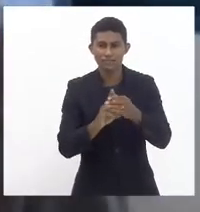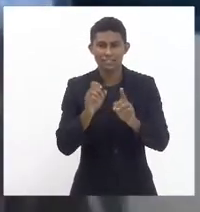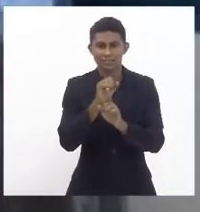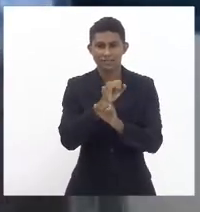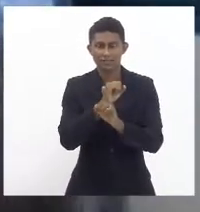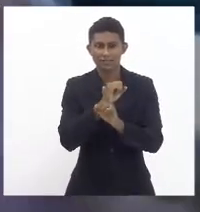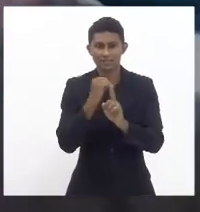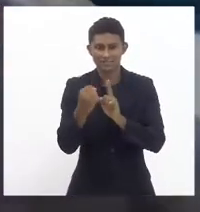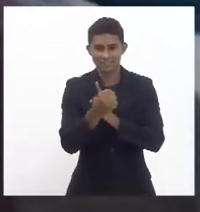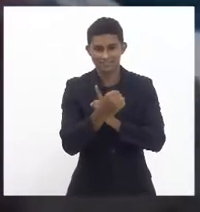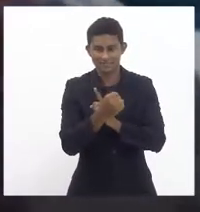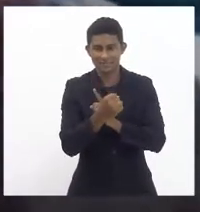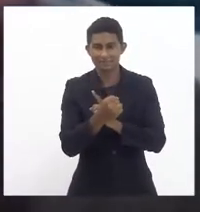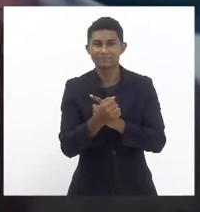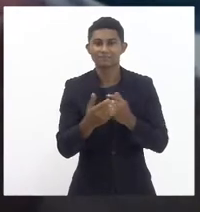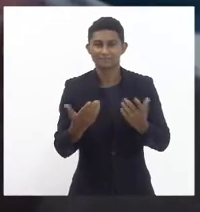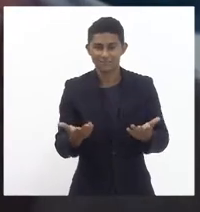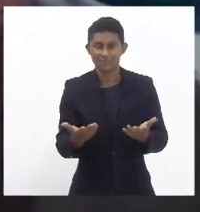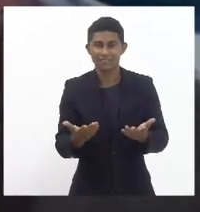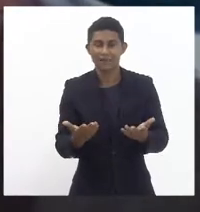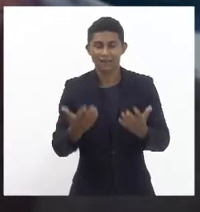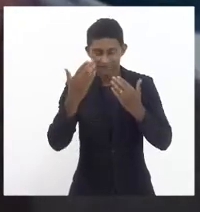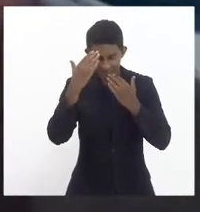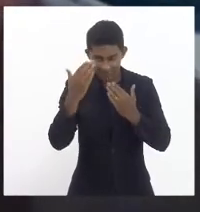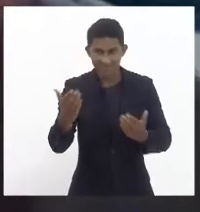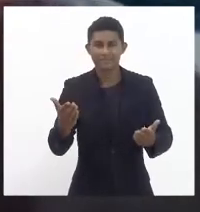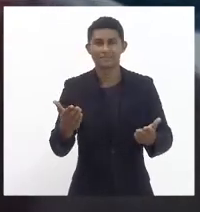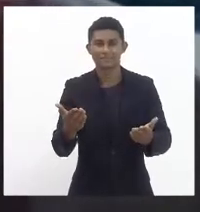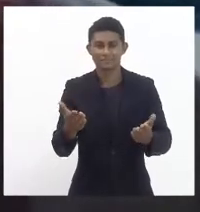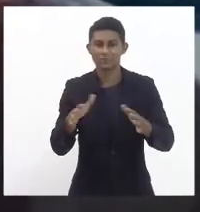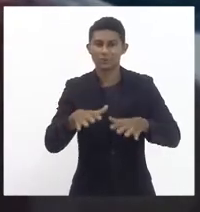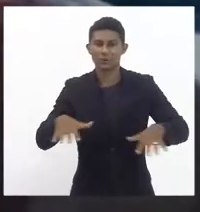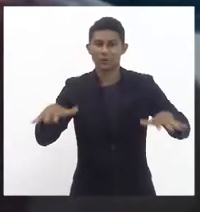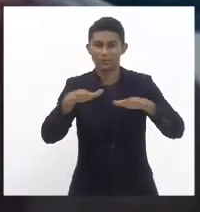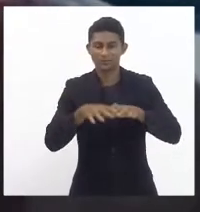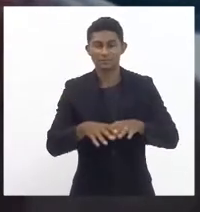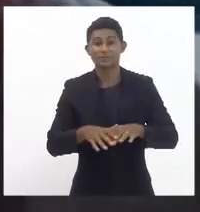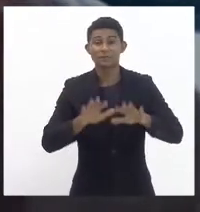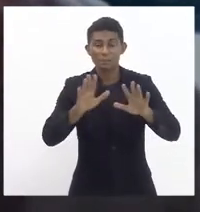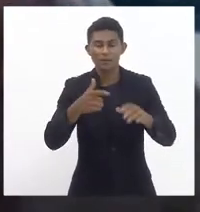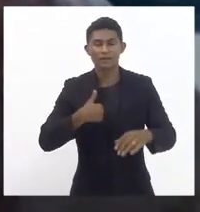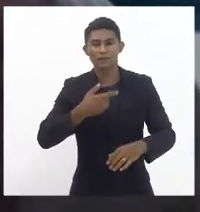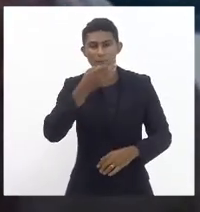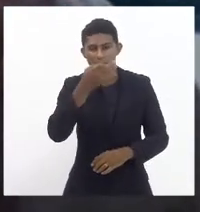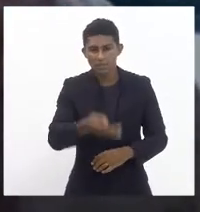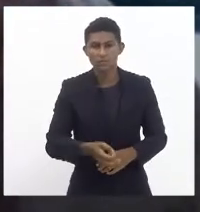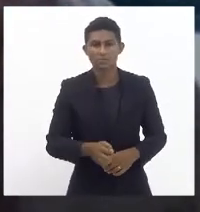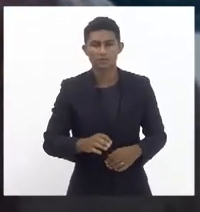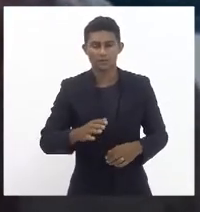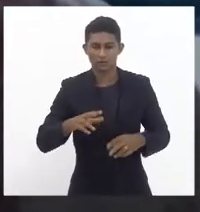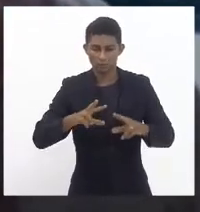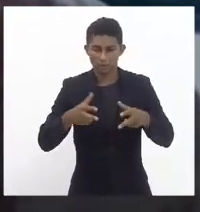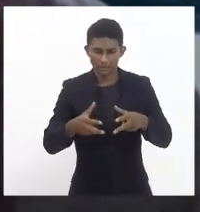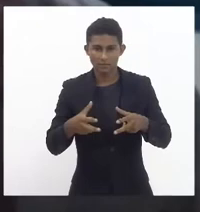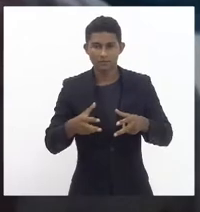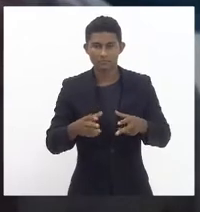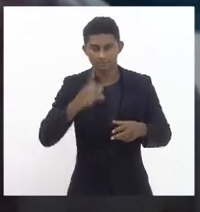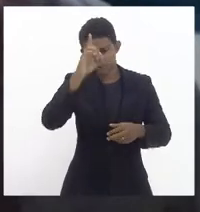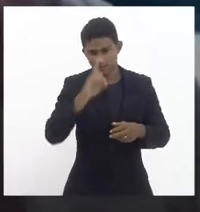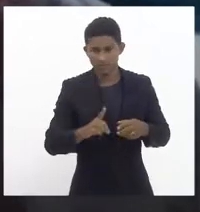acompanhando a votação e ele agradece a todos e o meu parecer pela comissão de direitos